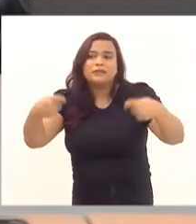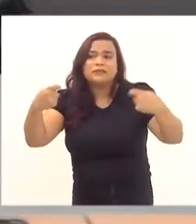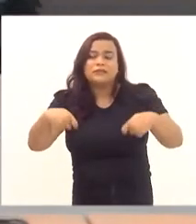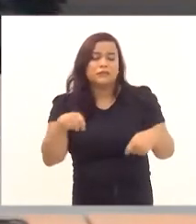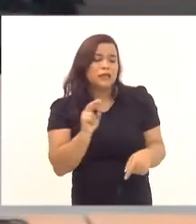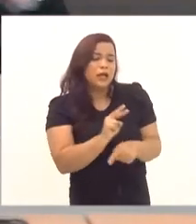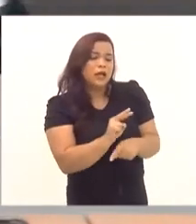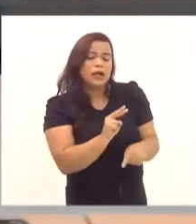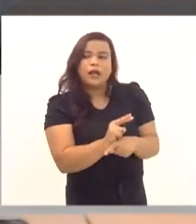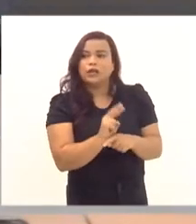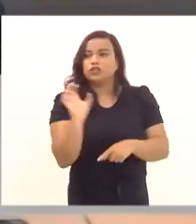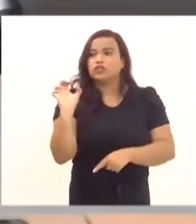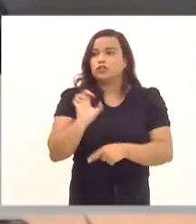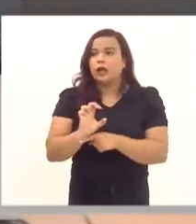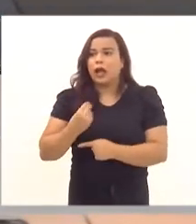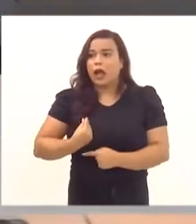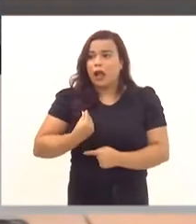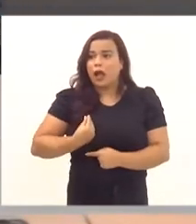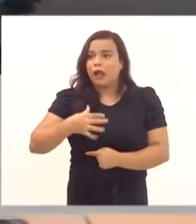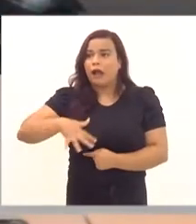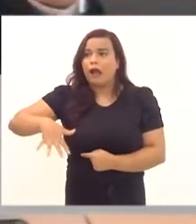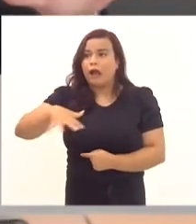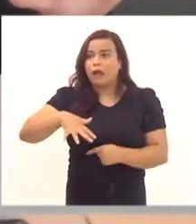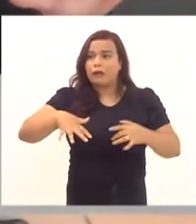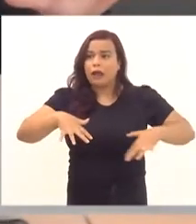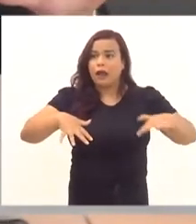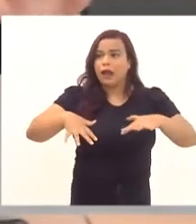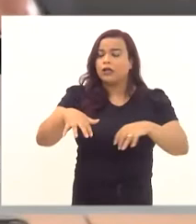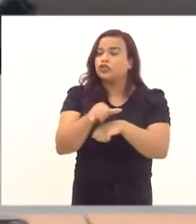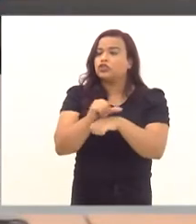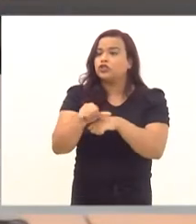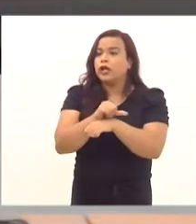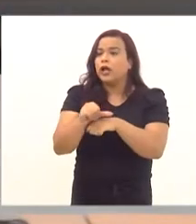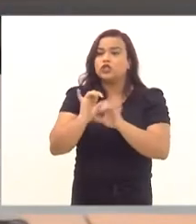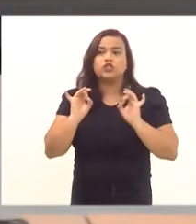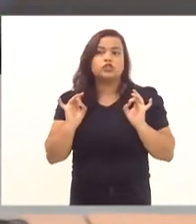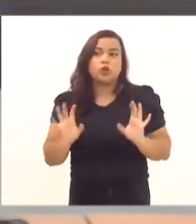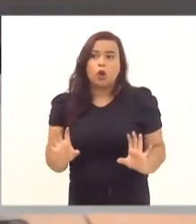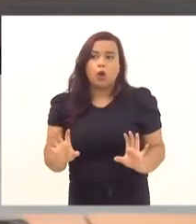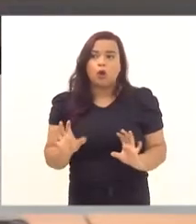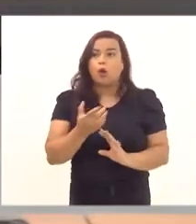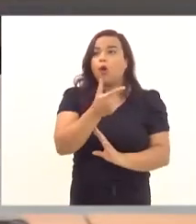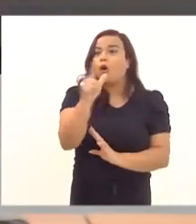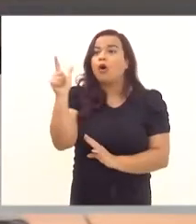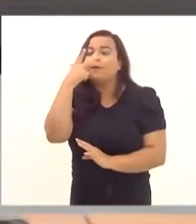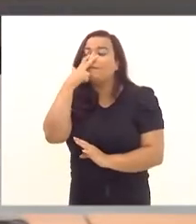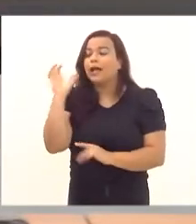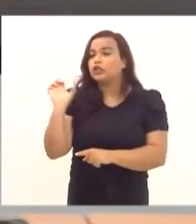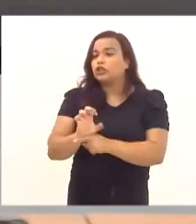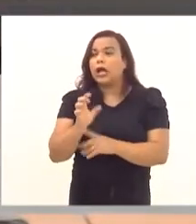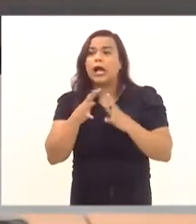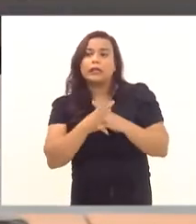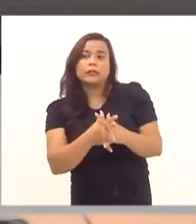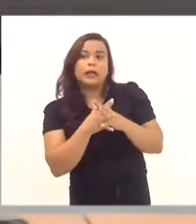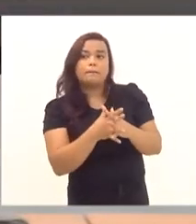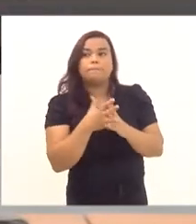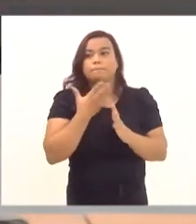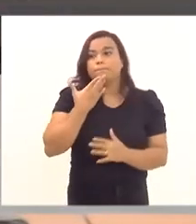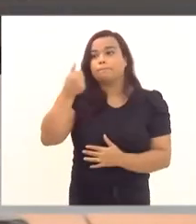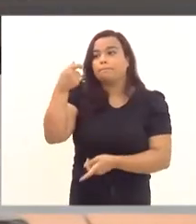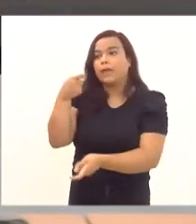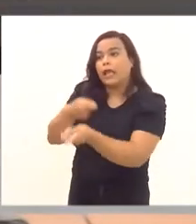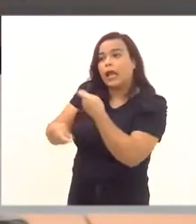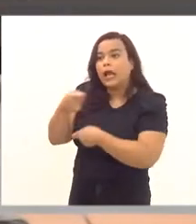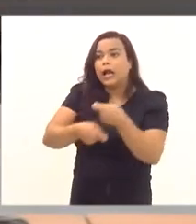para que ele atue nas áreas apenas estratégicas nas outras estado atrapalha vamos deixar o mercado